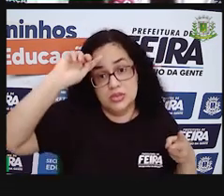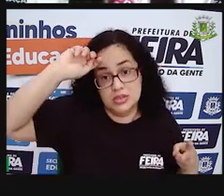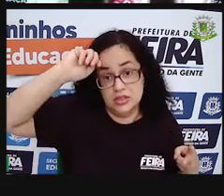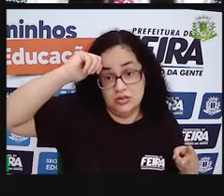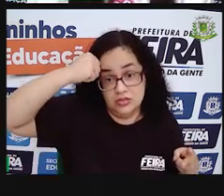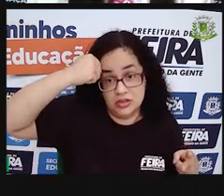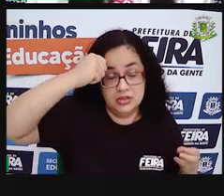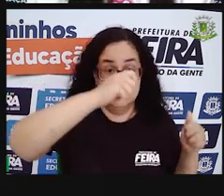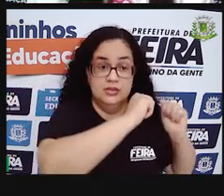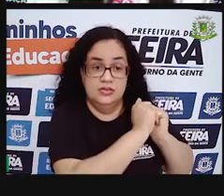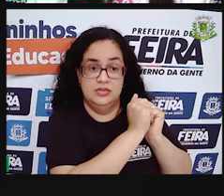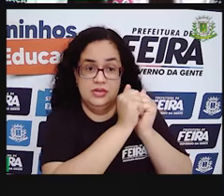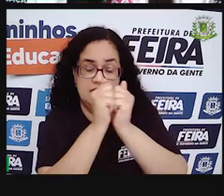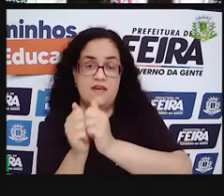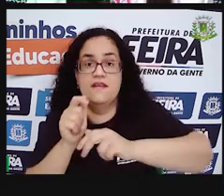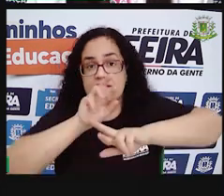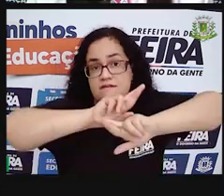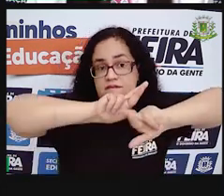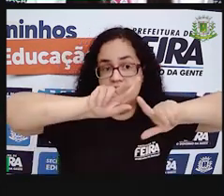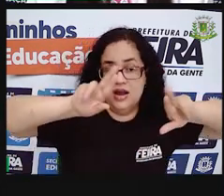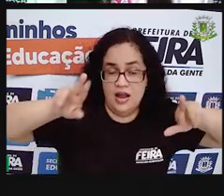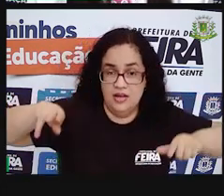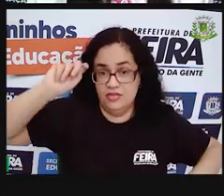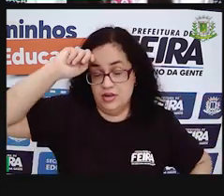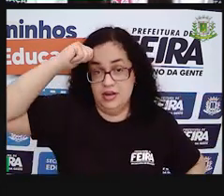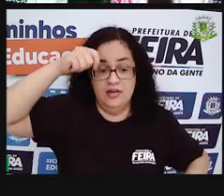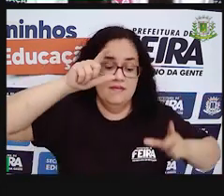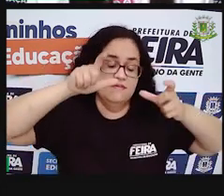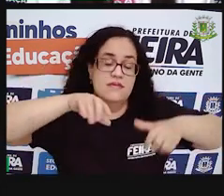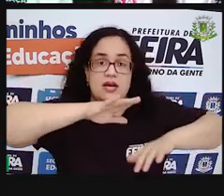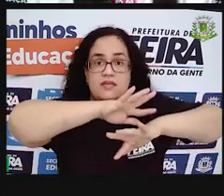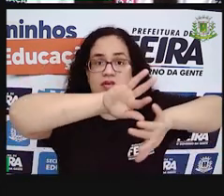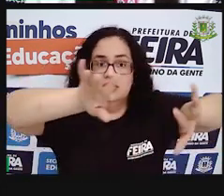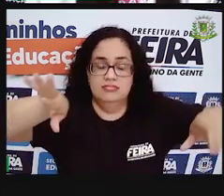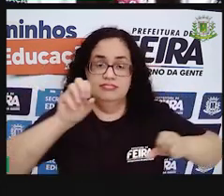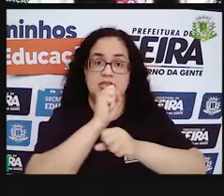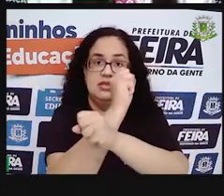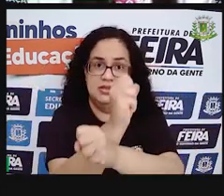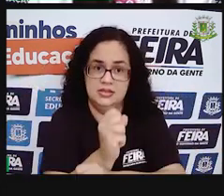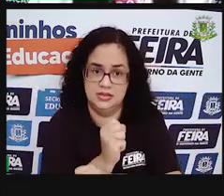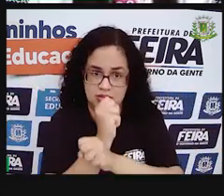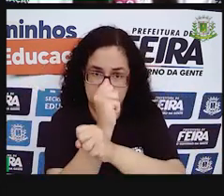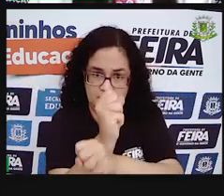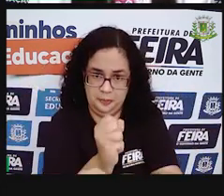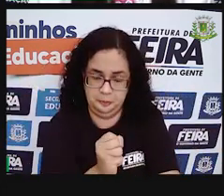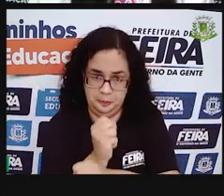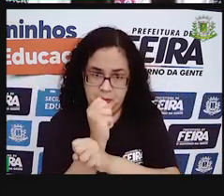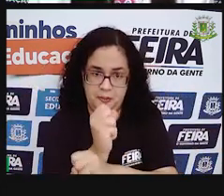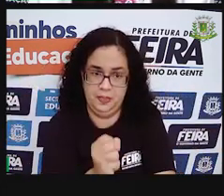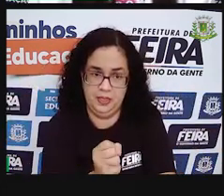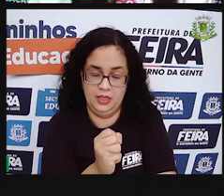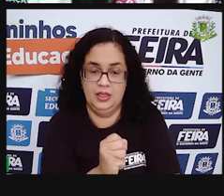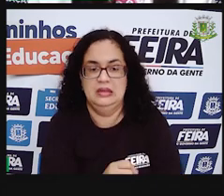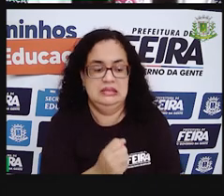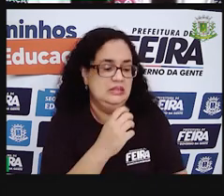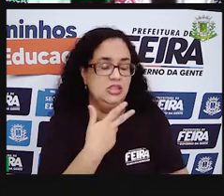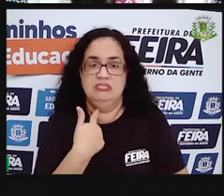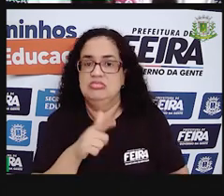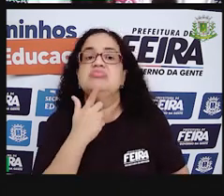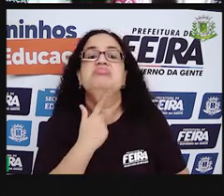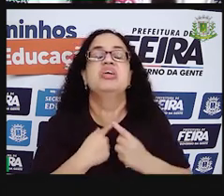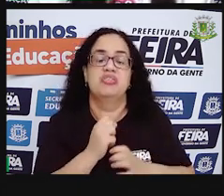que foram trazidos aí de diversas partes da África para serem escravizados, então, eles foram trazidos contra